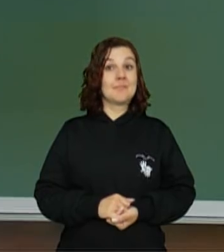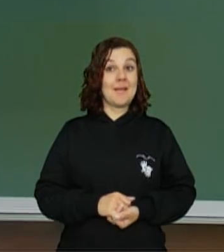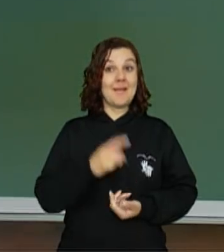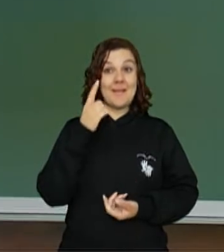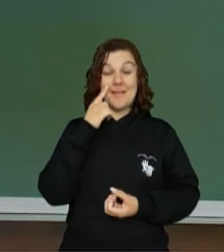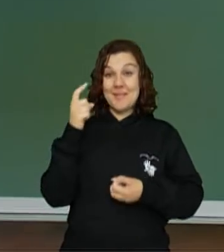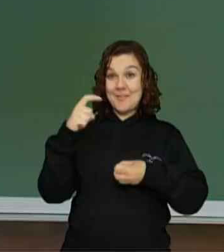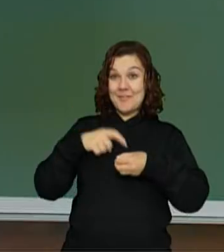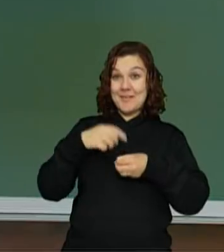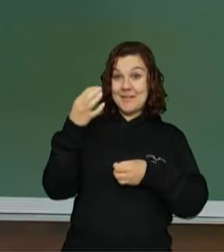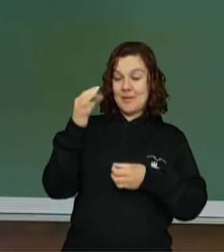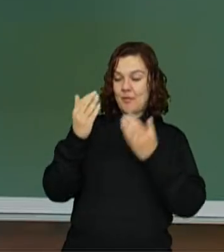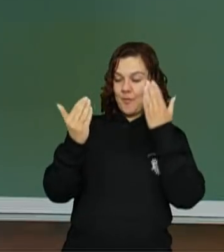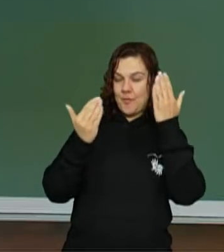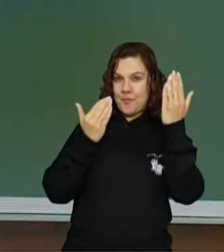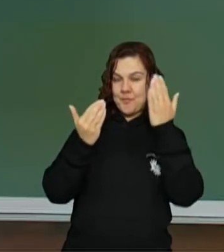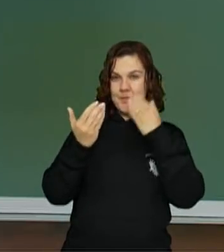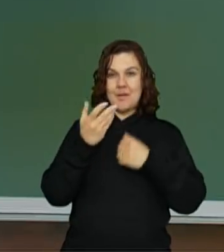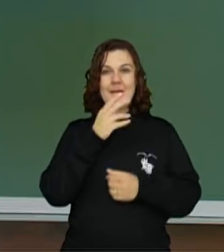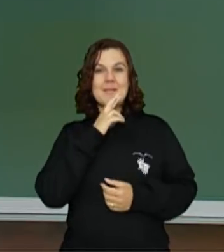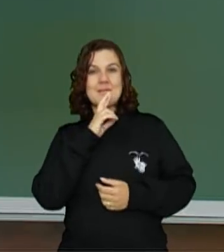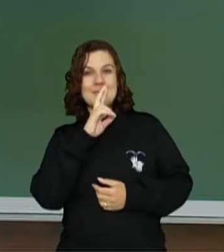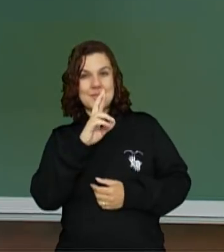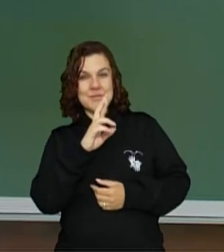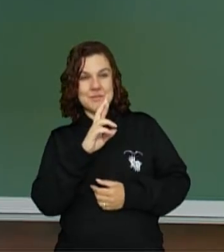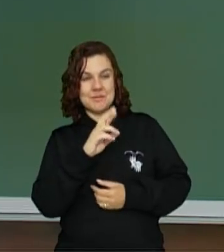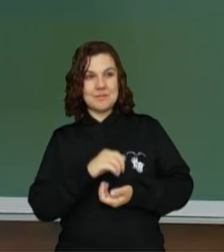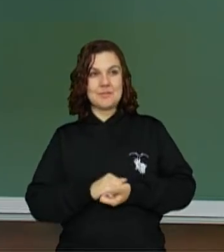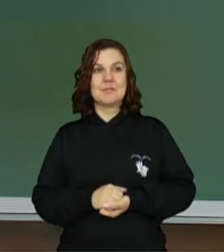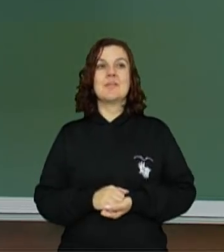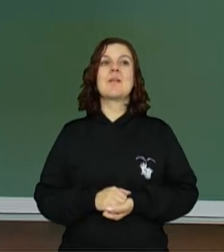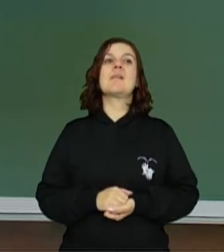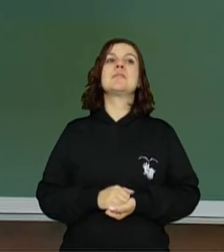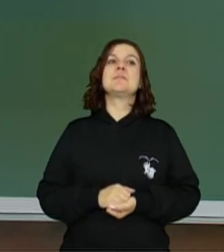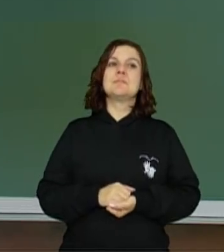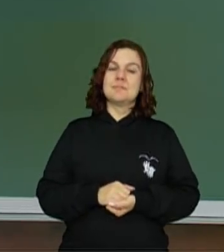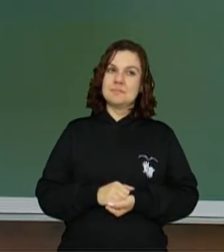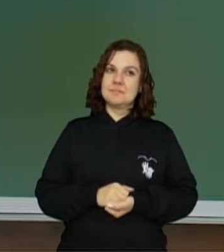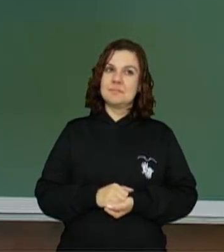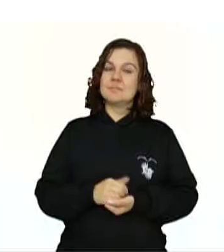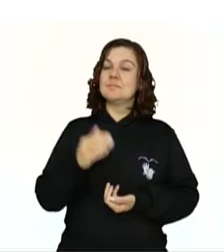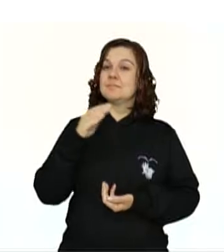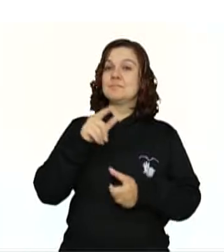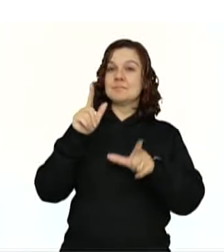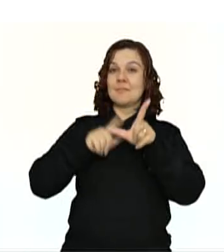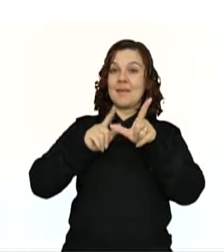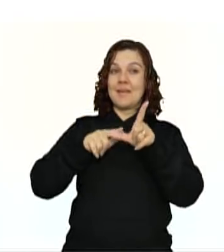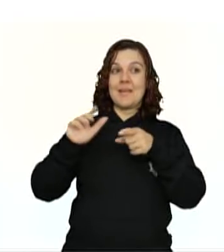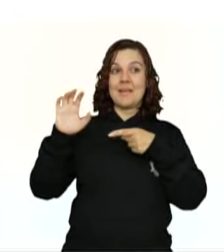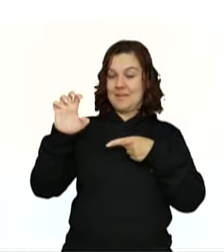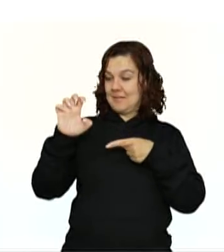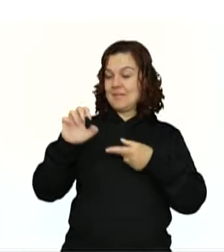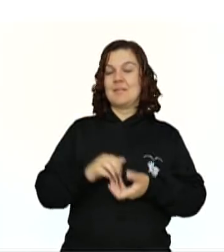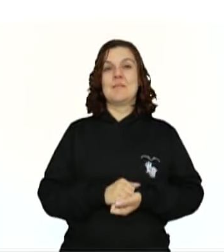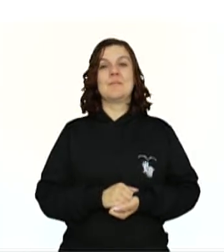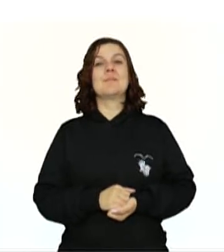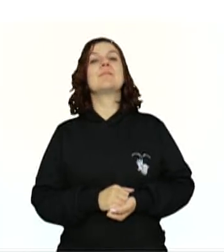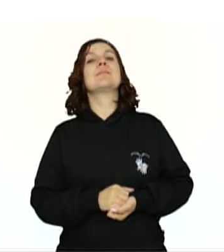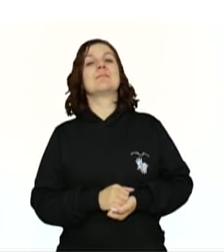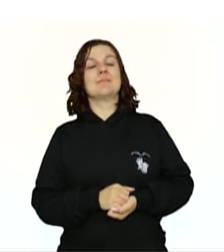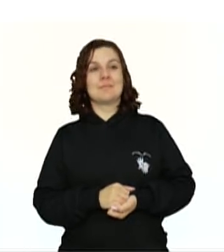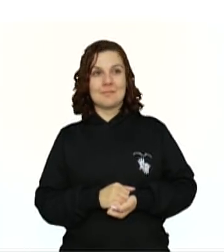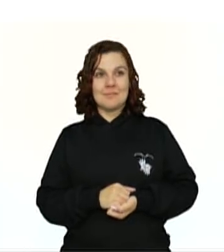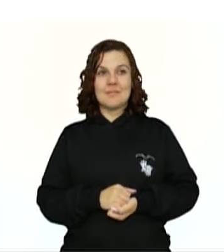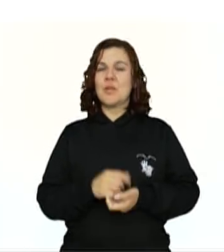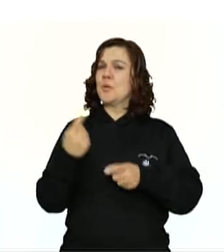Aqui voltamos para conferir a nossa resposta da alternativa. É a letra E,